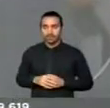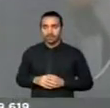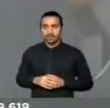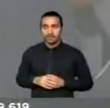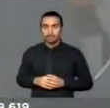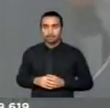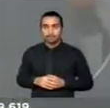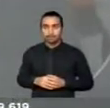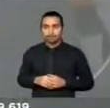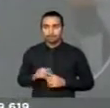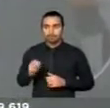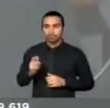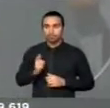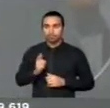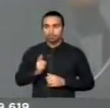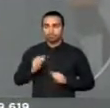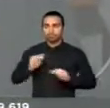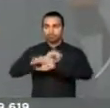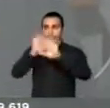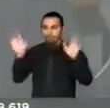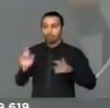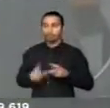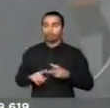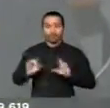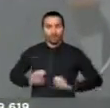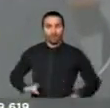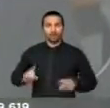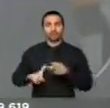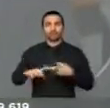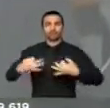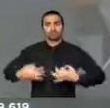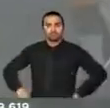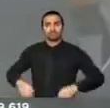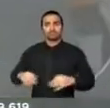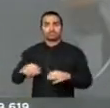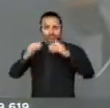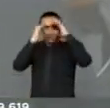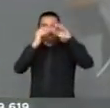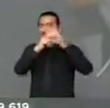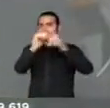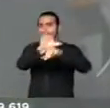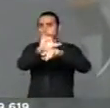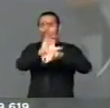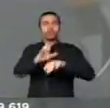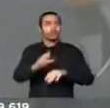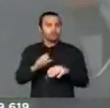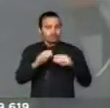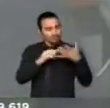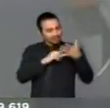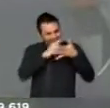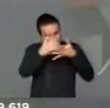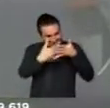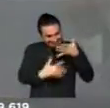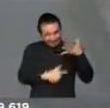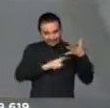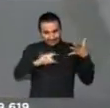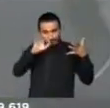conduta transparente, cristalina, ética e honrada com a Constituição. Não pode descumprir uma